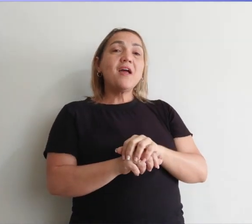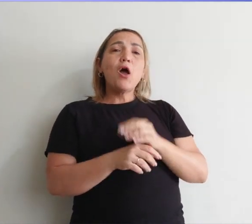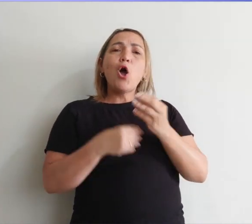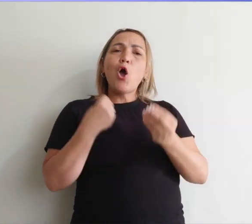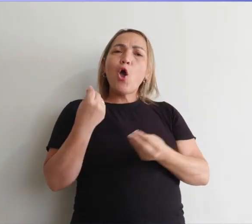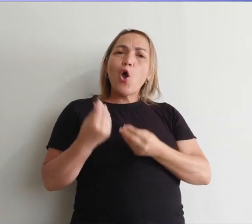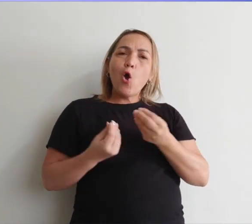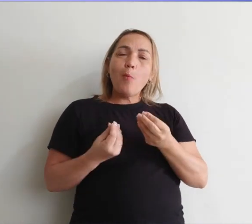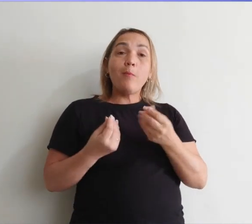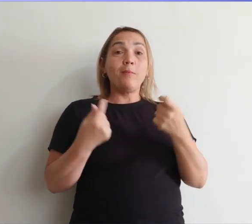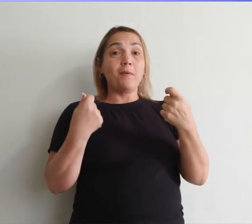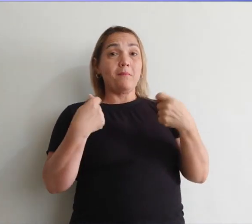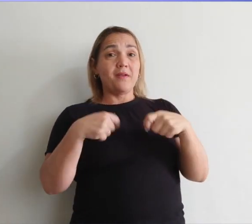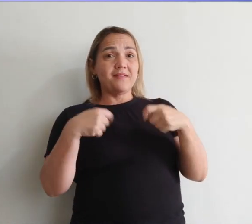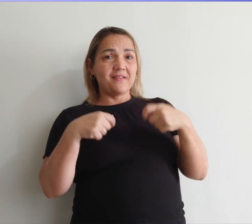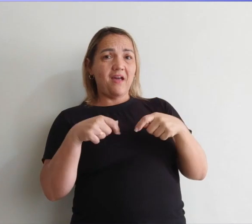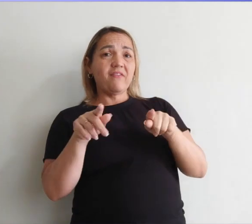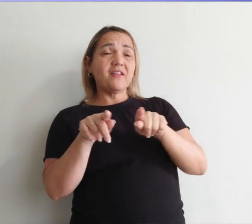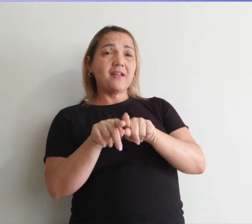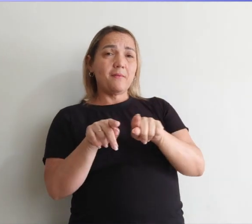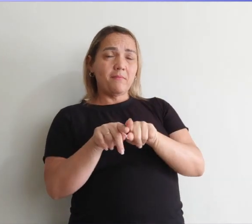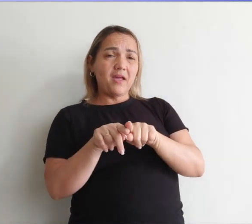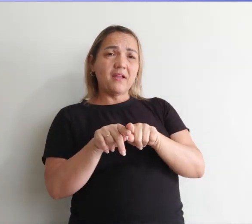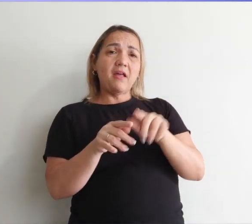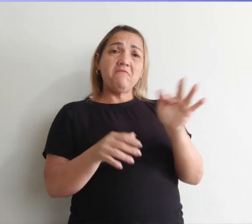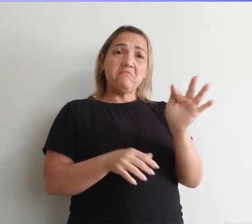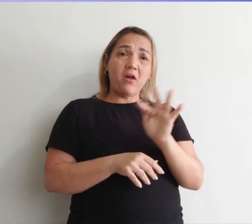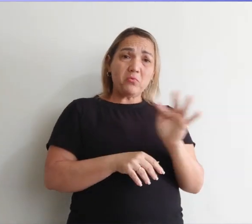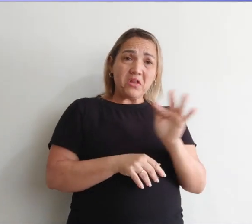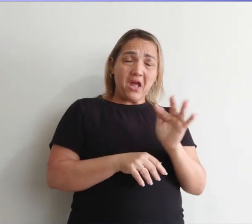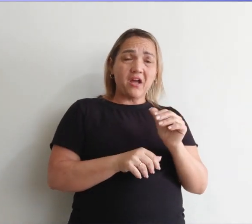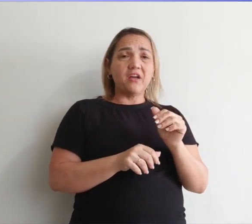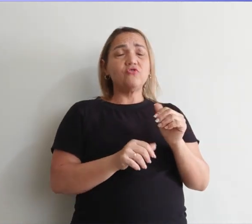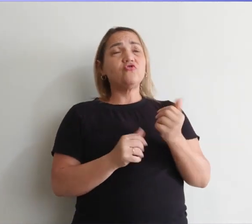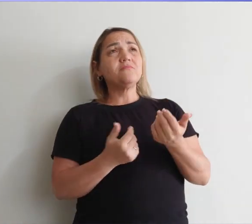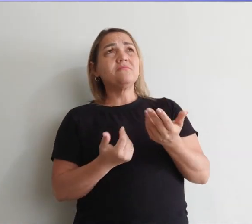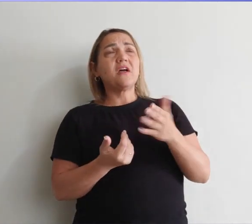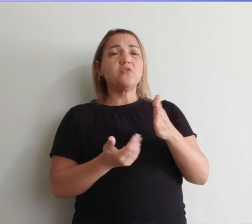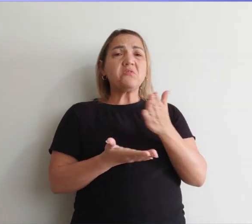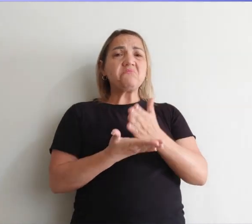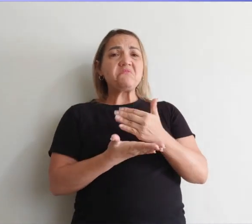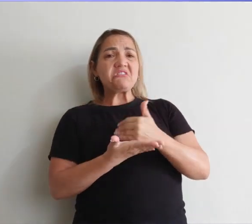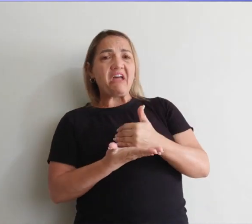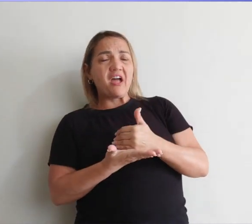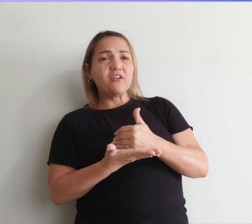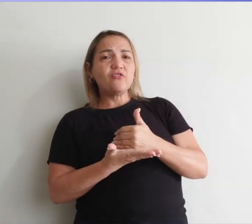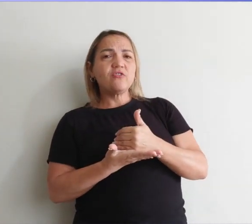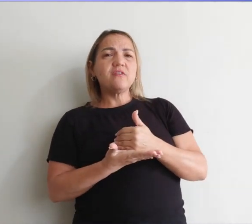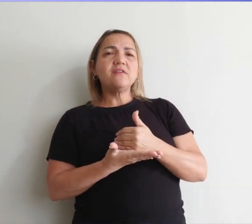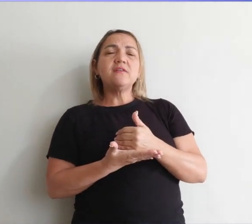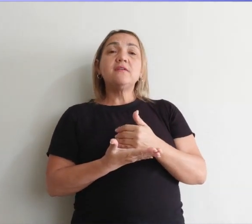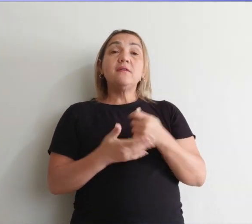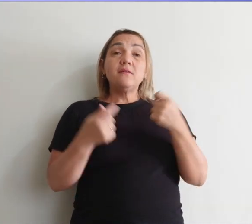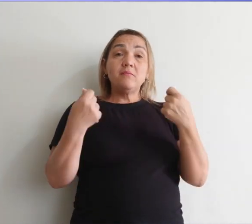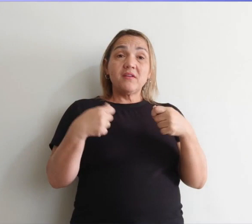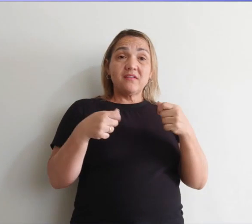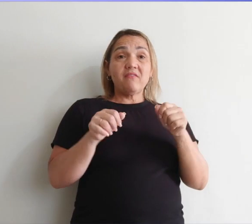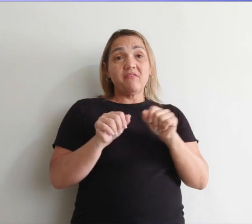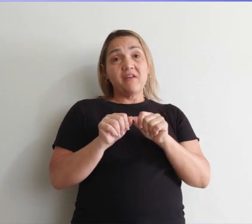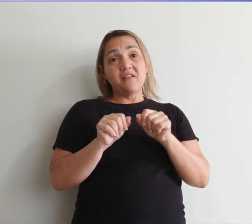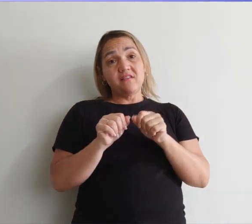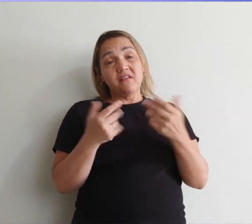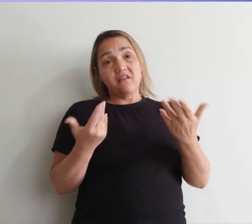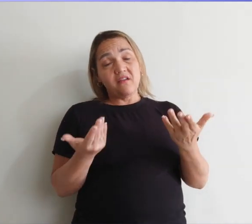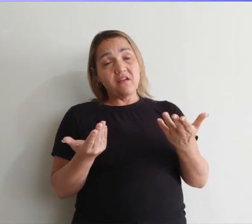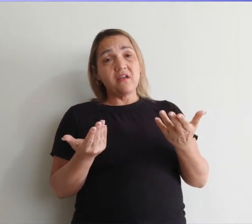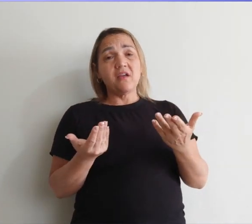Foi uma questão de necessidade também. Eu estava no meio da faculdade, foi mais ou menos no meio, e tinha que fazer alguma